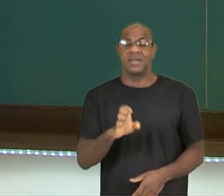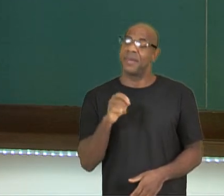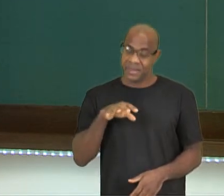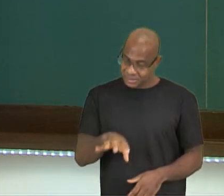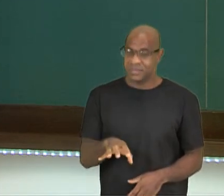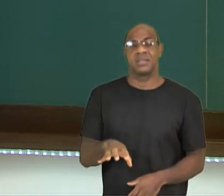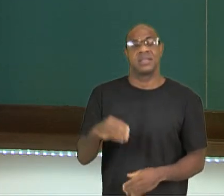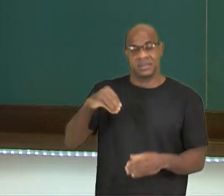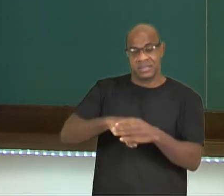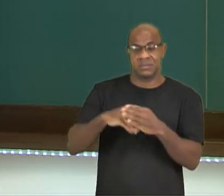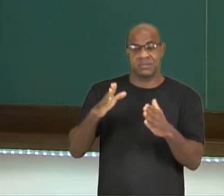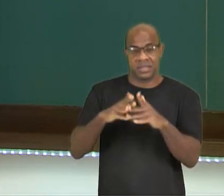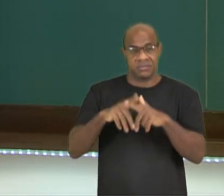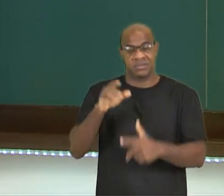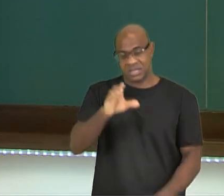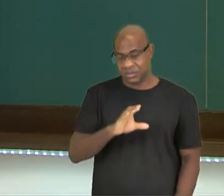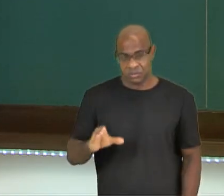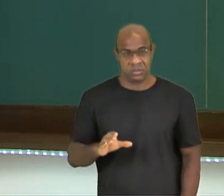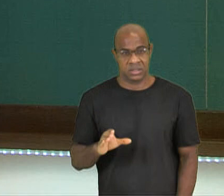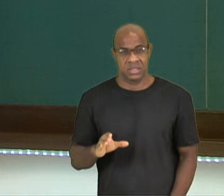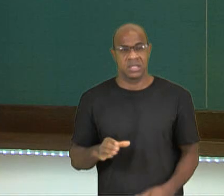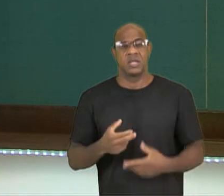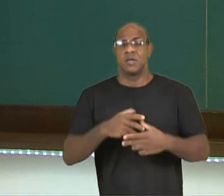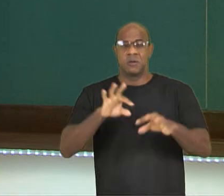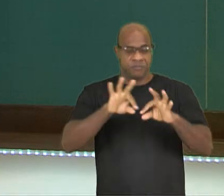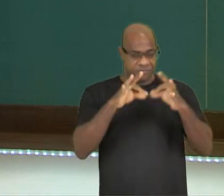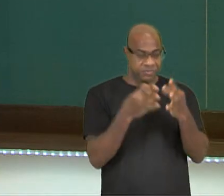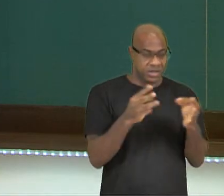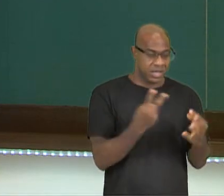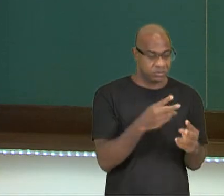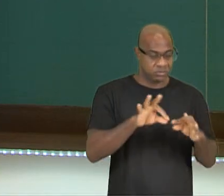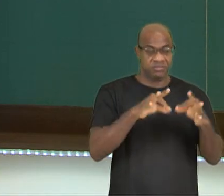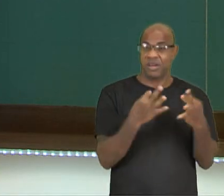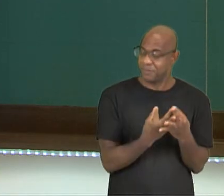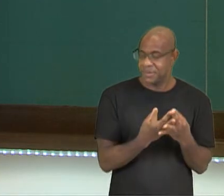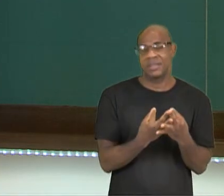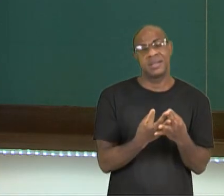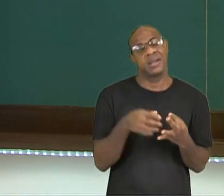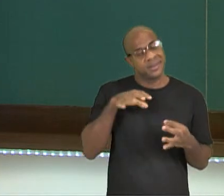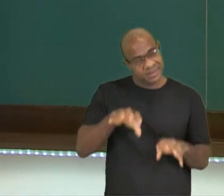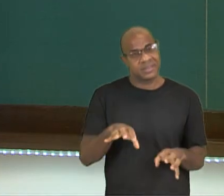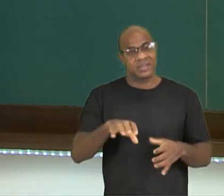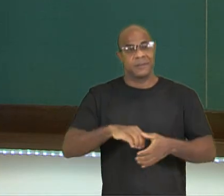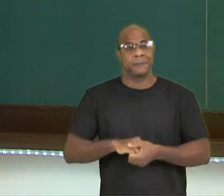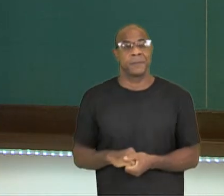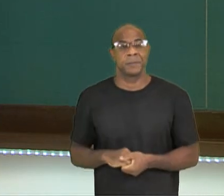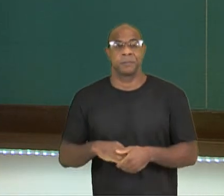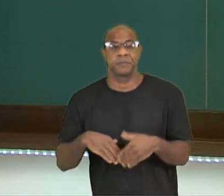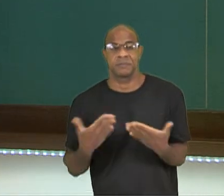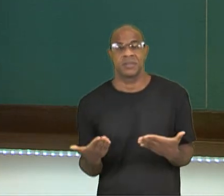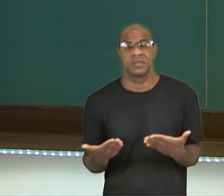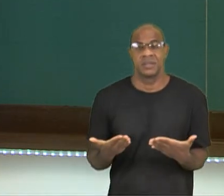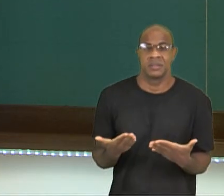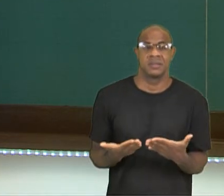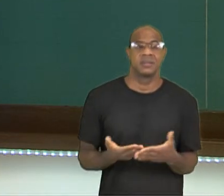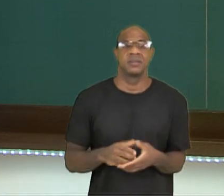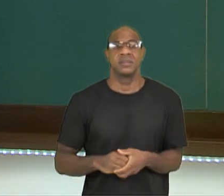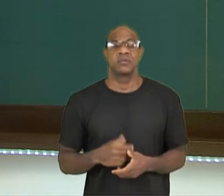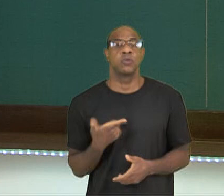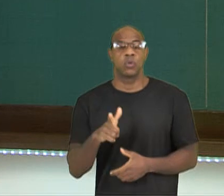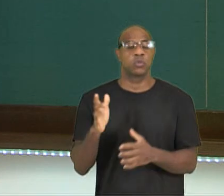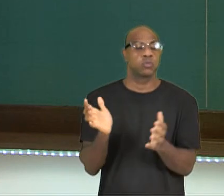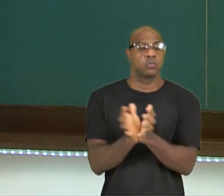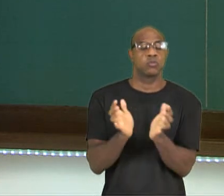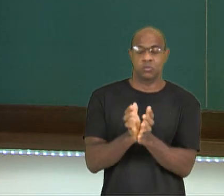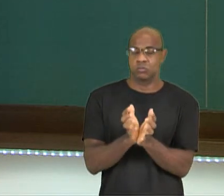Inglaterra, de outros reis. Por quê? Porque o primeiro lugar era o filho, né, ou a gente ter uma